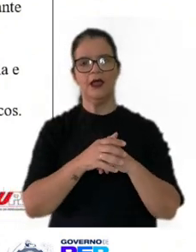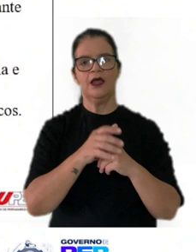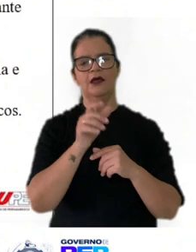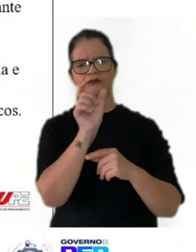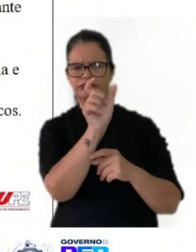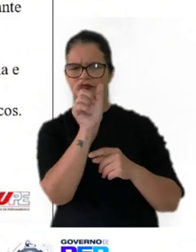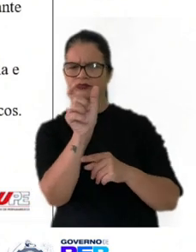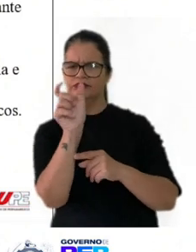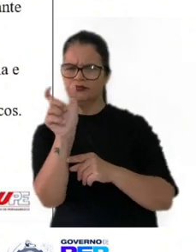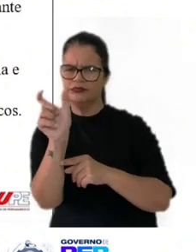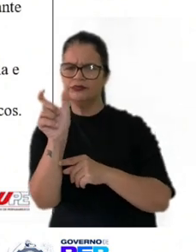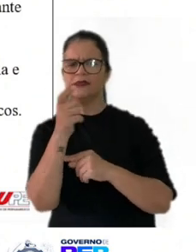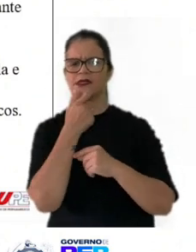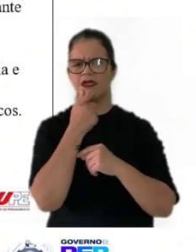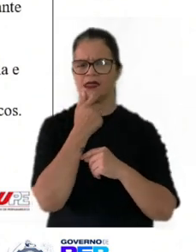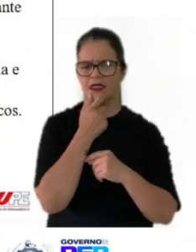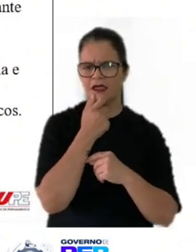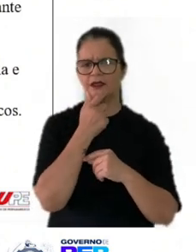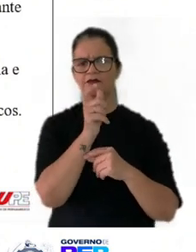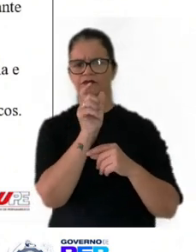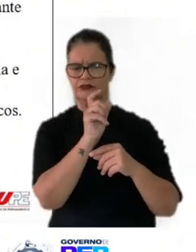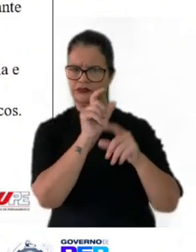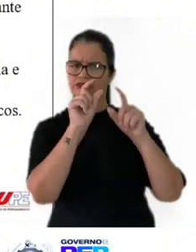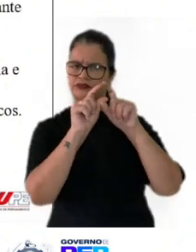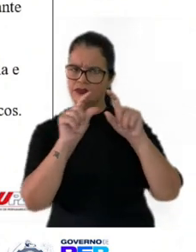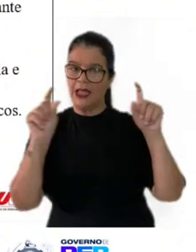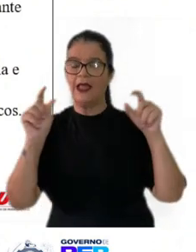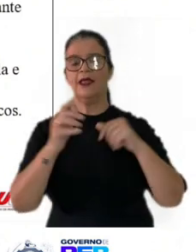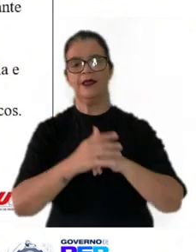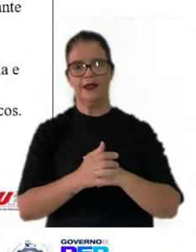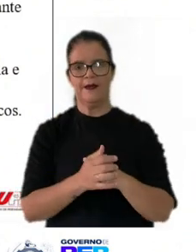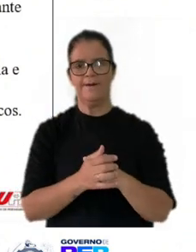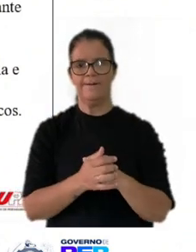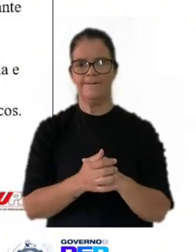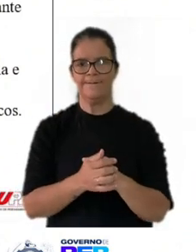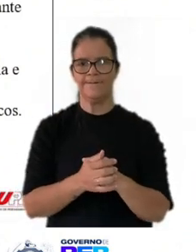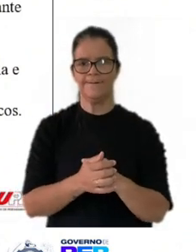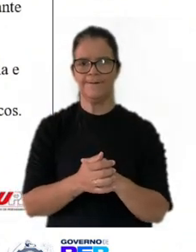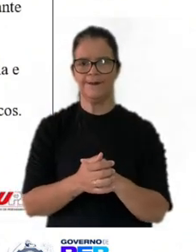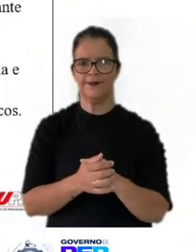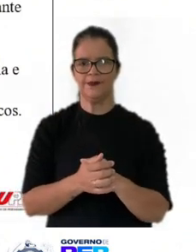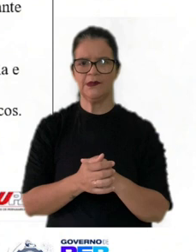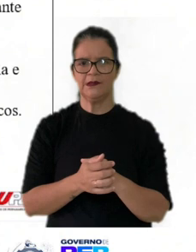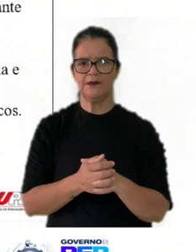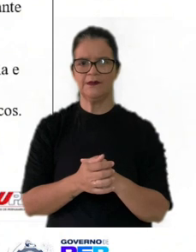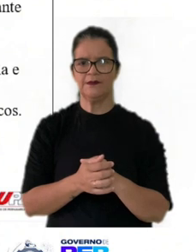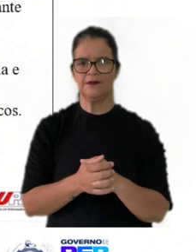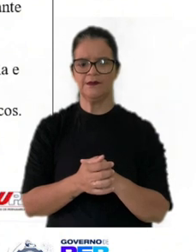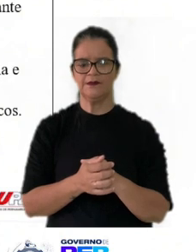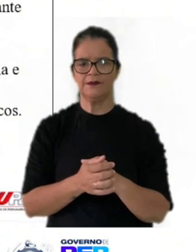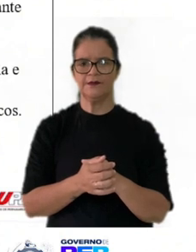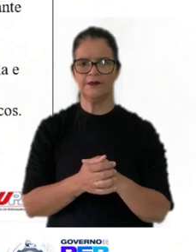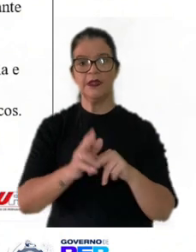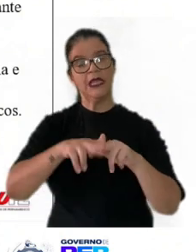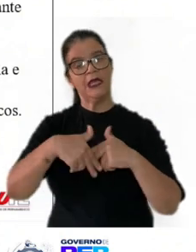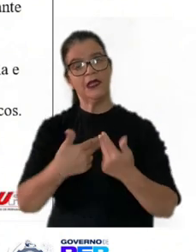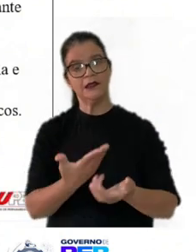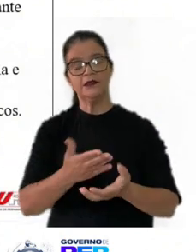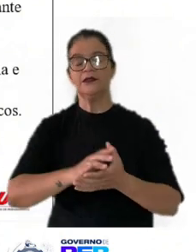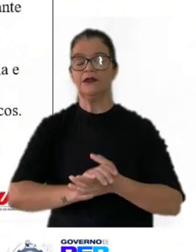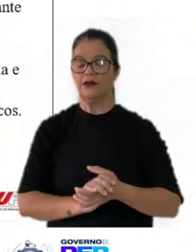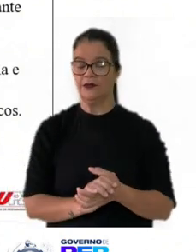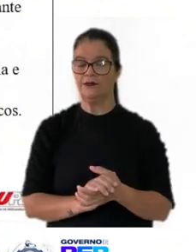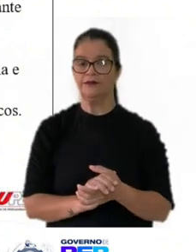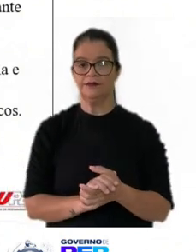wake you when you rise sleep pretty wantons do not cry and I will sing a lullaby rock